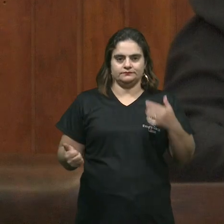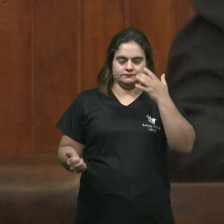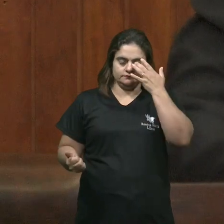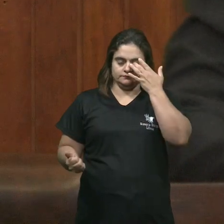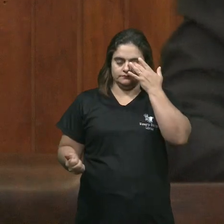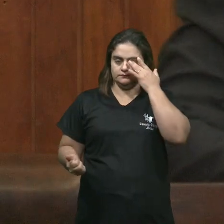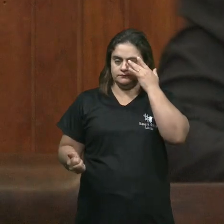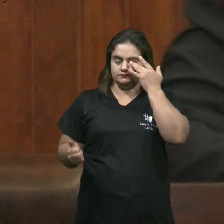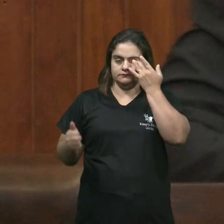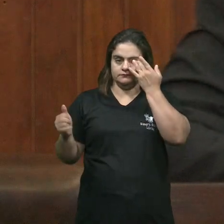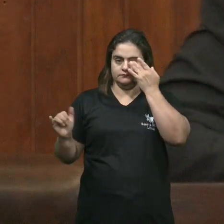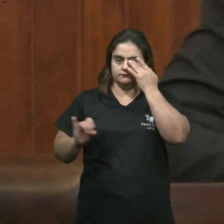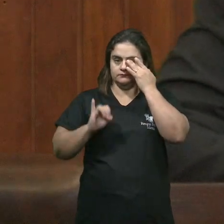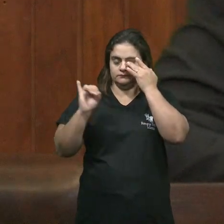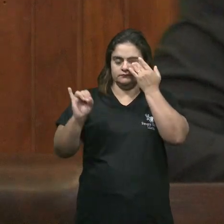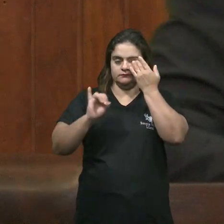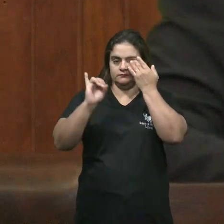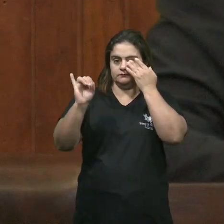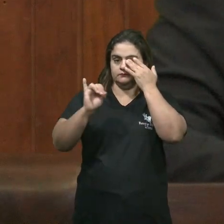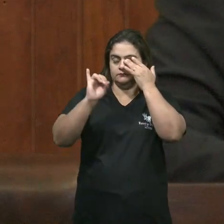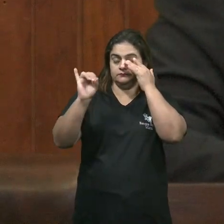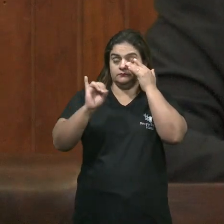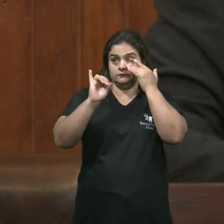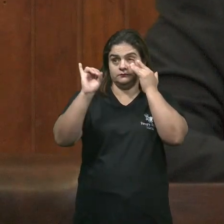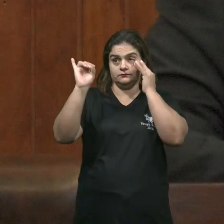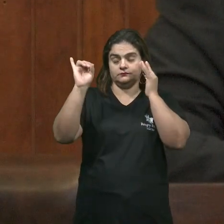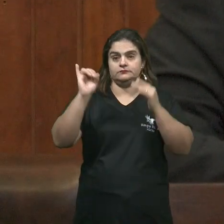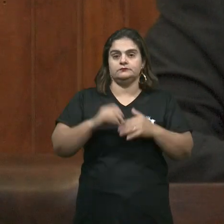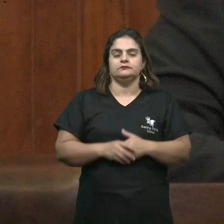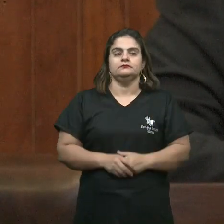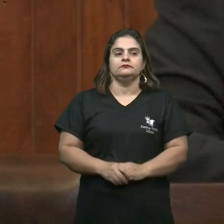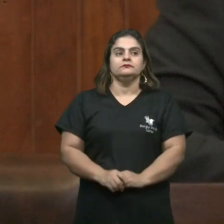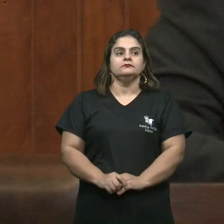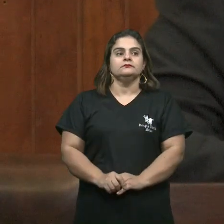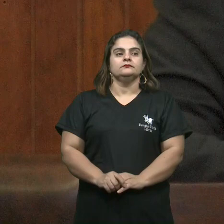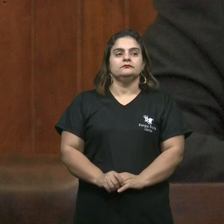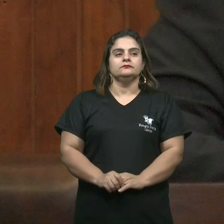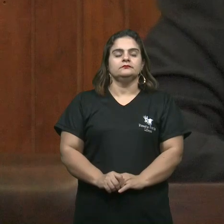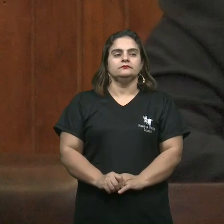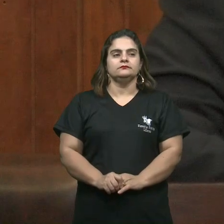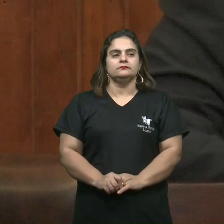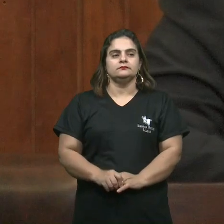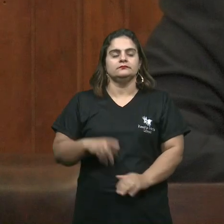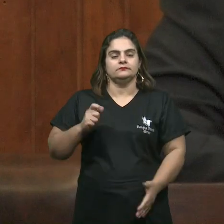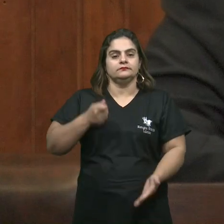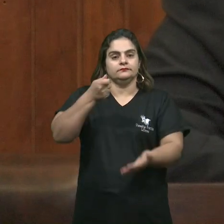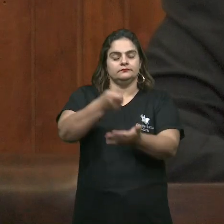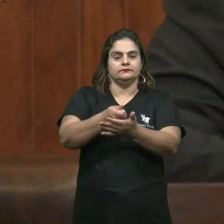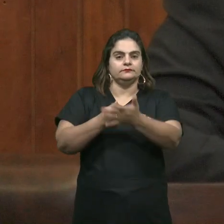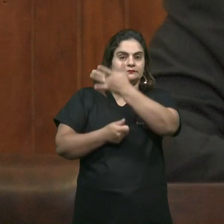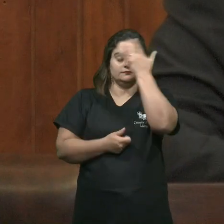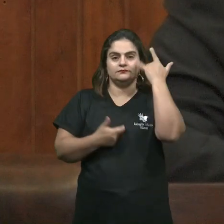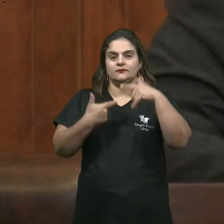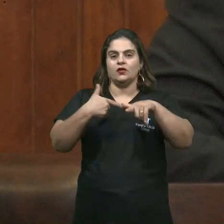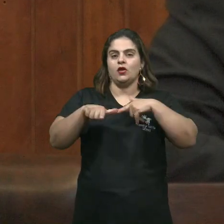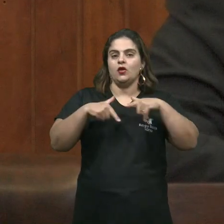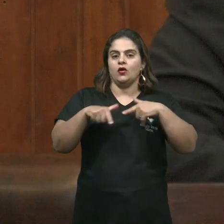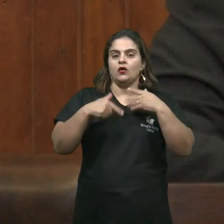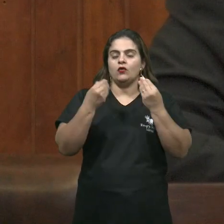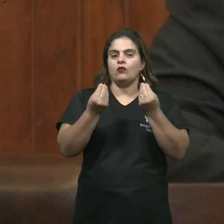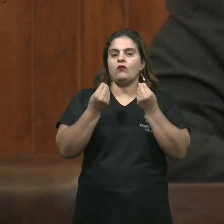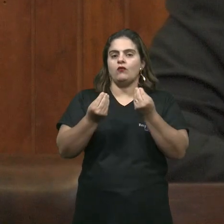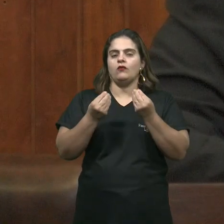Isso é na iniciativa privada, vereador Júnior Moraes. Se vossa excelência não pagar lá seus funcionários, não tem colheta de café.